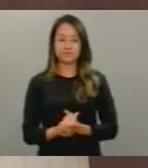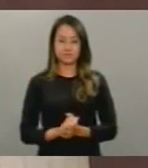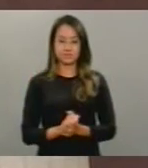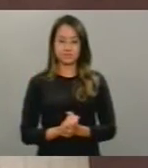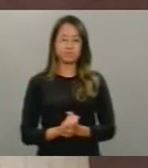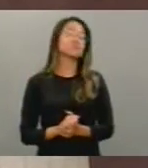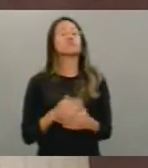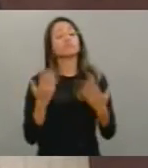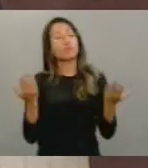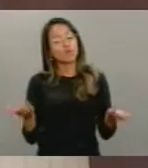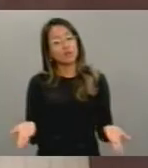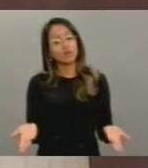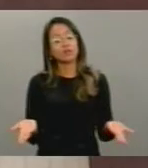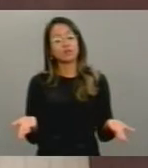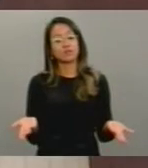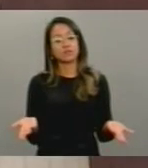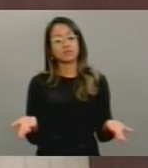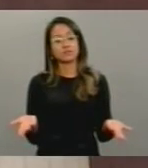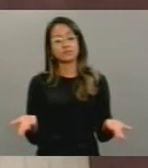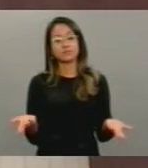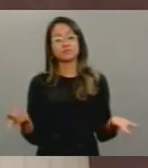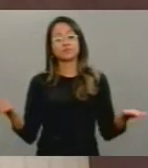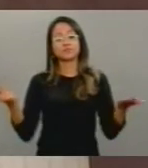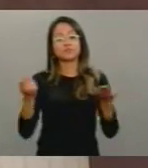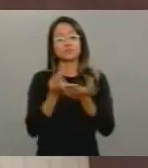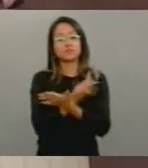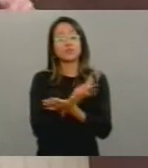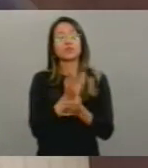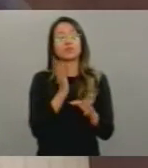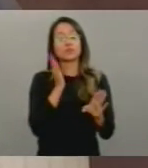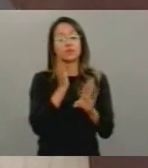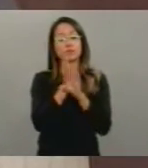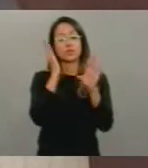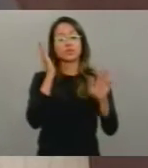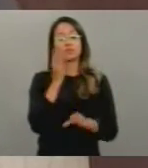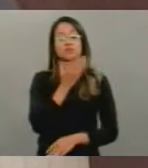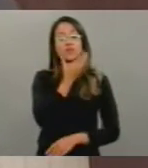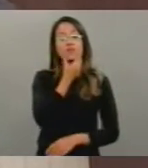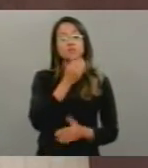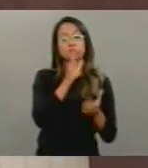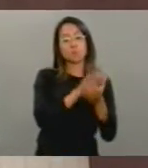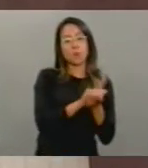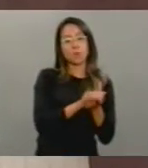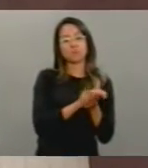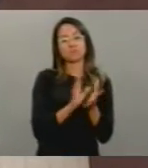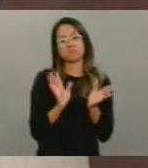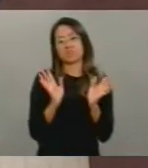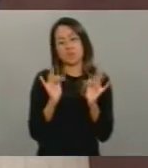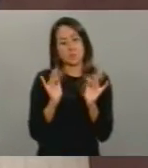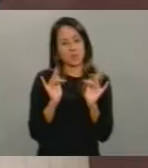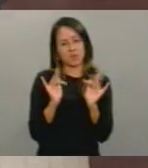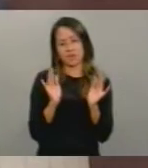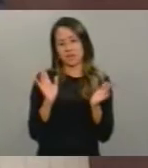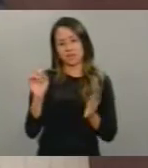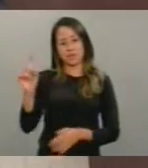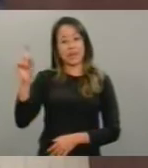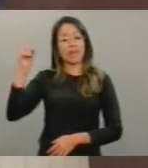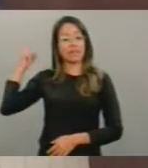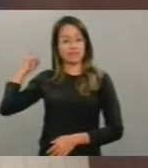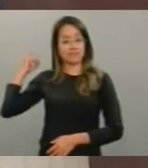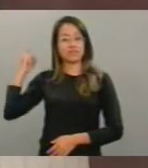são assassinatos causados por seus companheiros, namorados, ex-namorados,